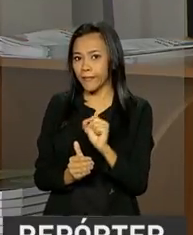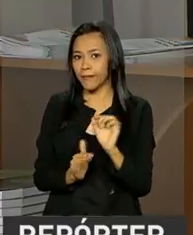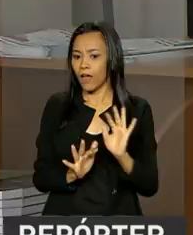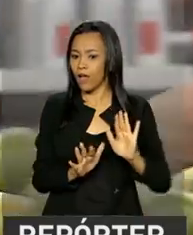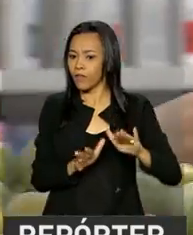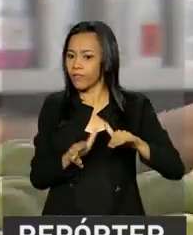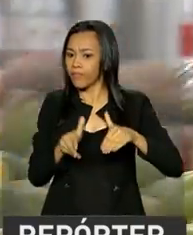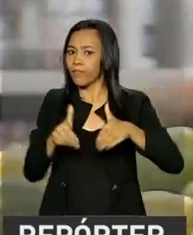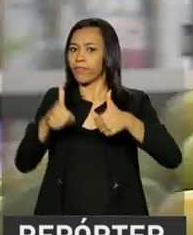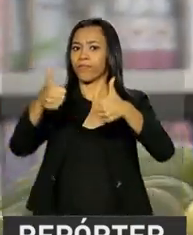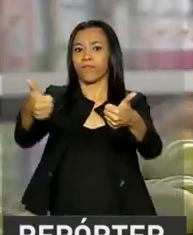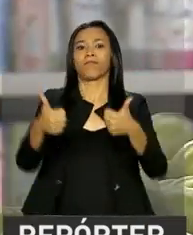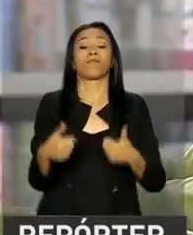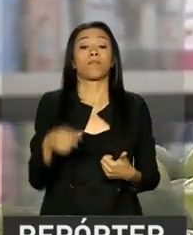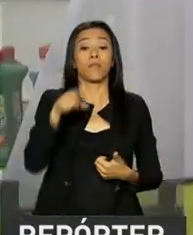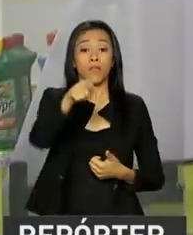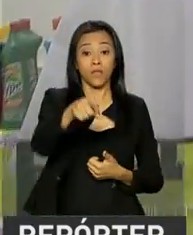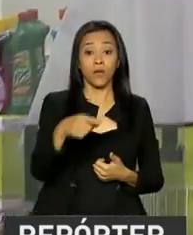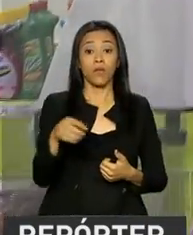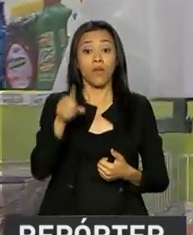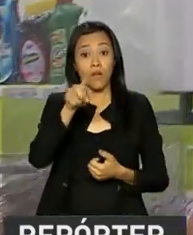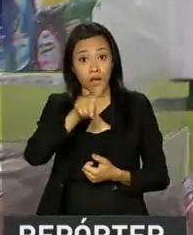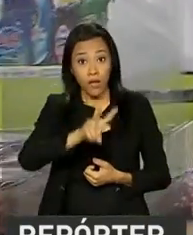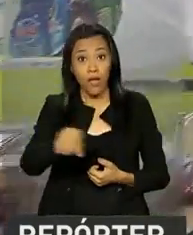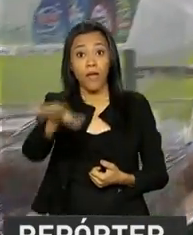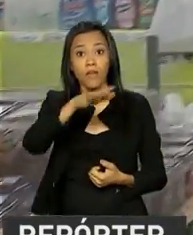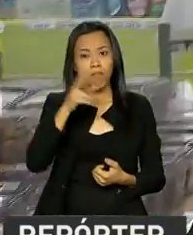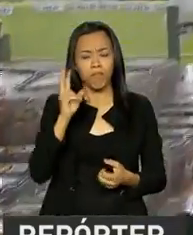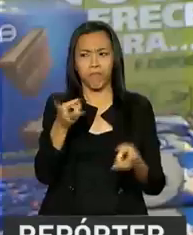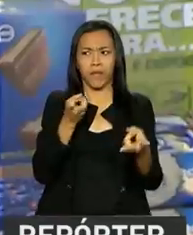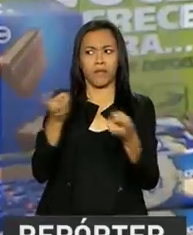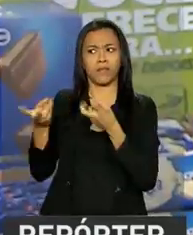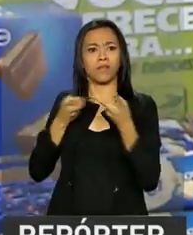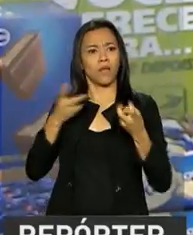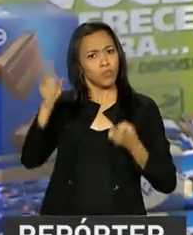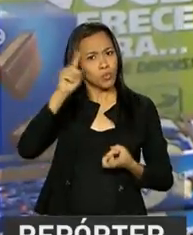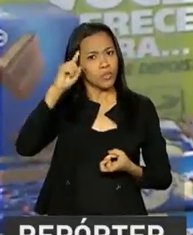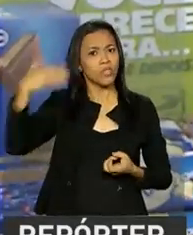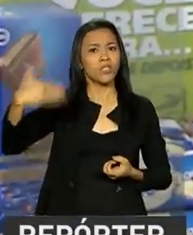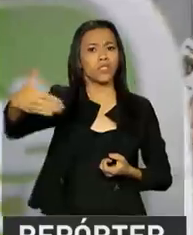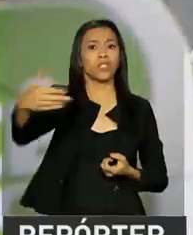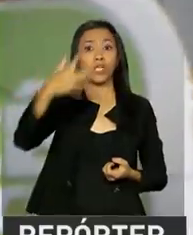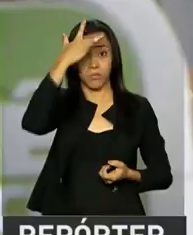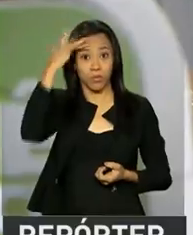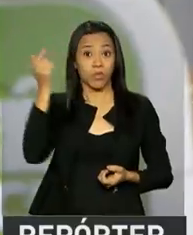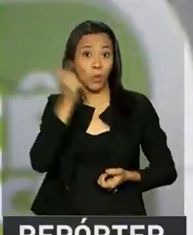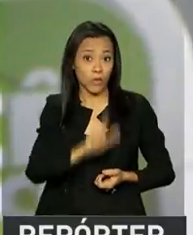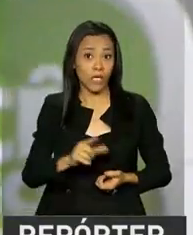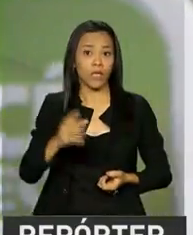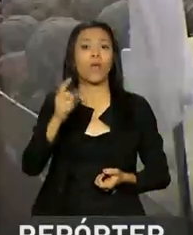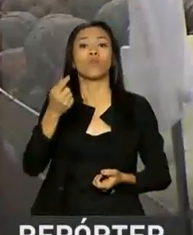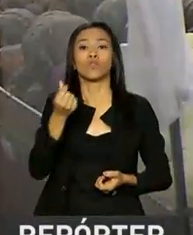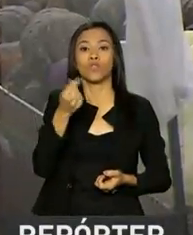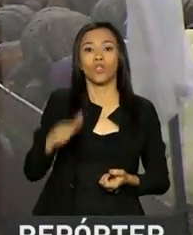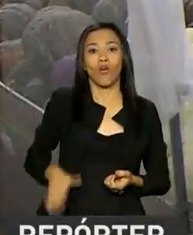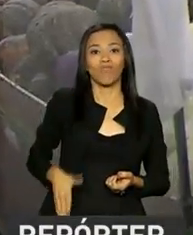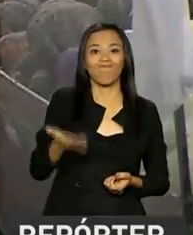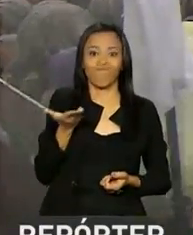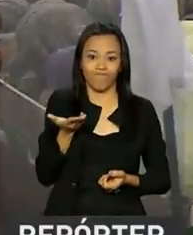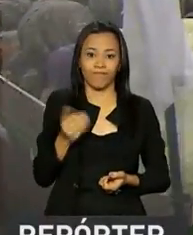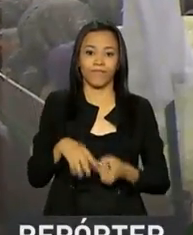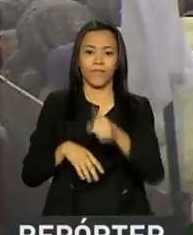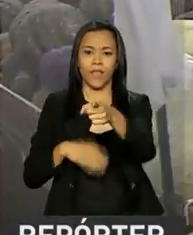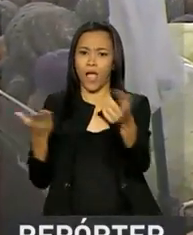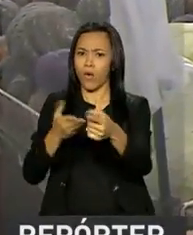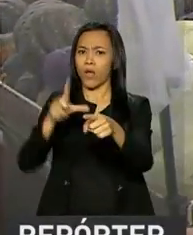resolvido os resultados passaram a ser vistos no dia a dia onde as pessoas mais sentem no bolso agora está